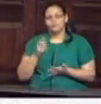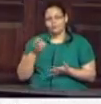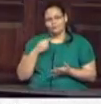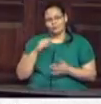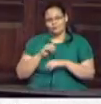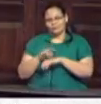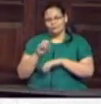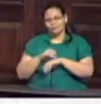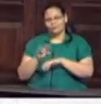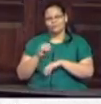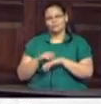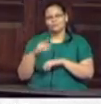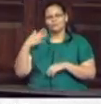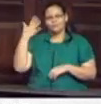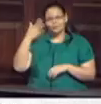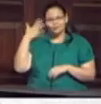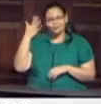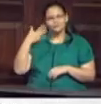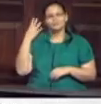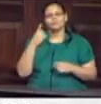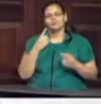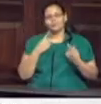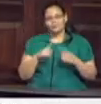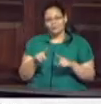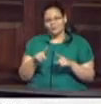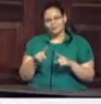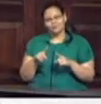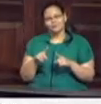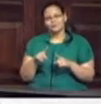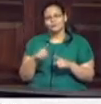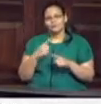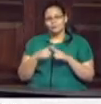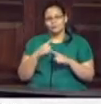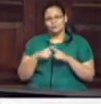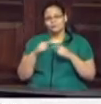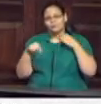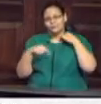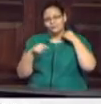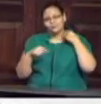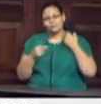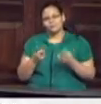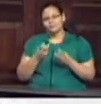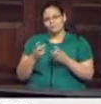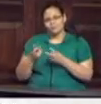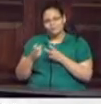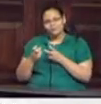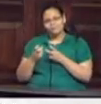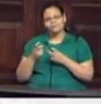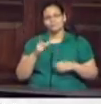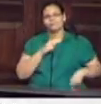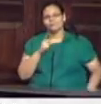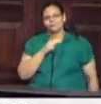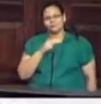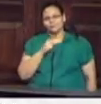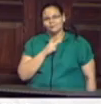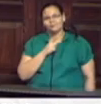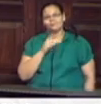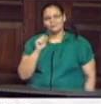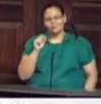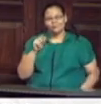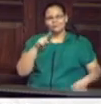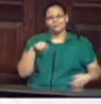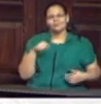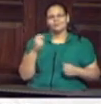teu discurso como um contra-argumento, porque nós estamos notando que está havendo uma purificação dos